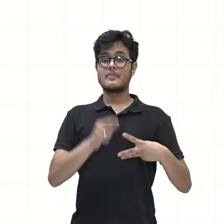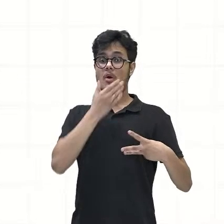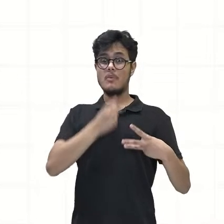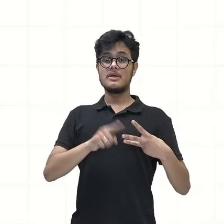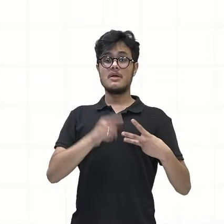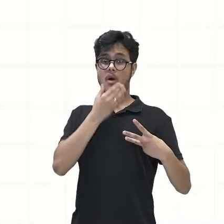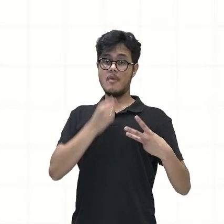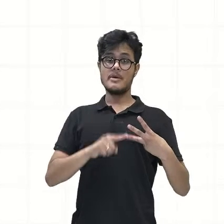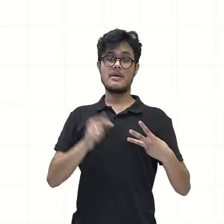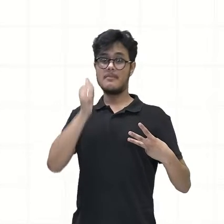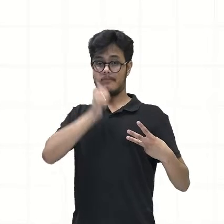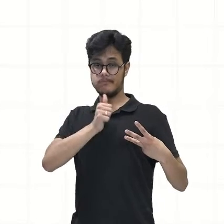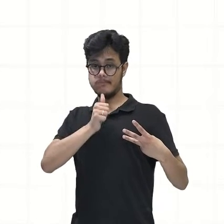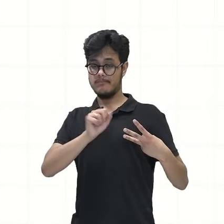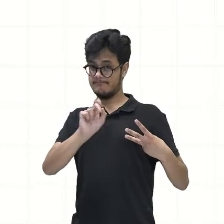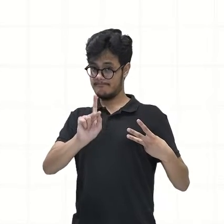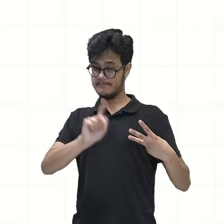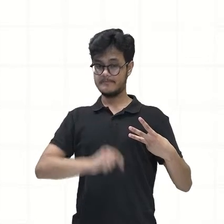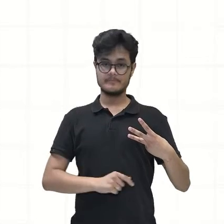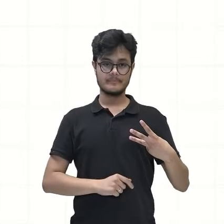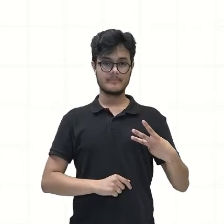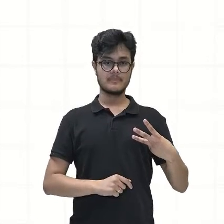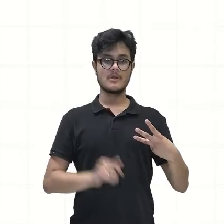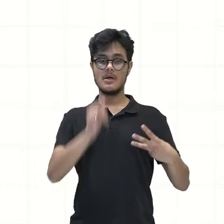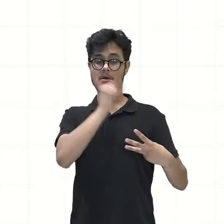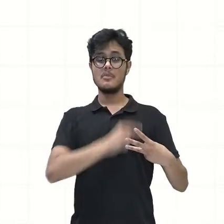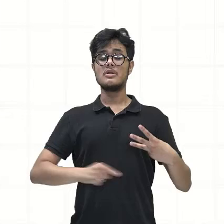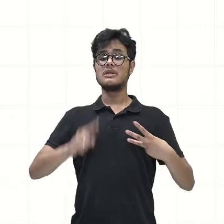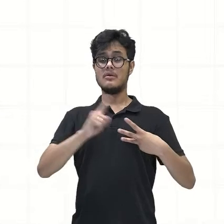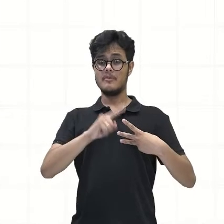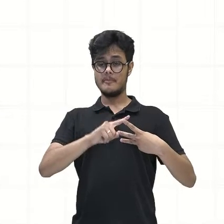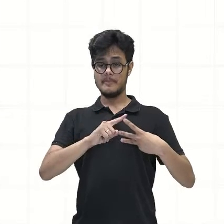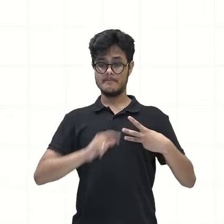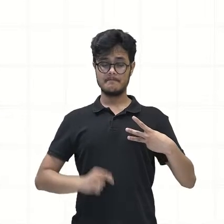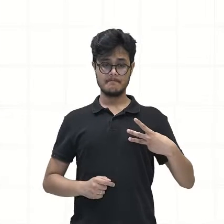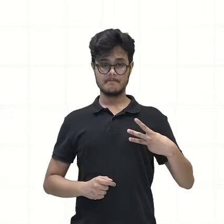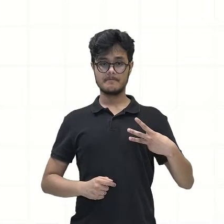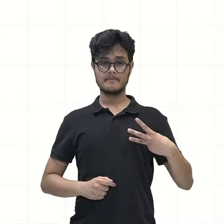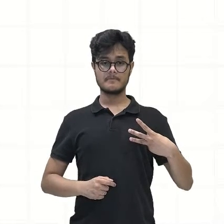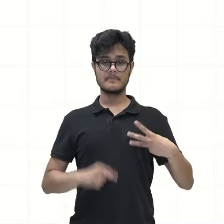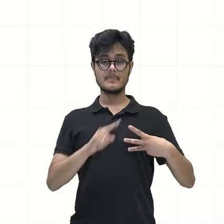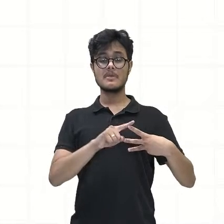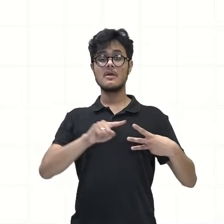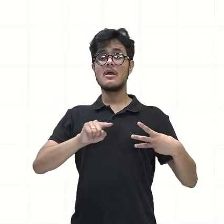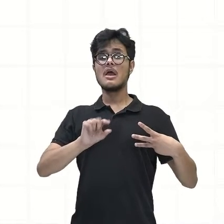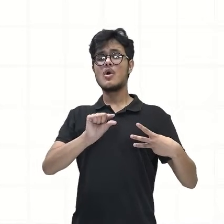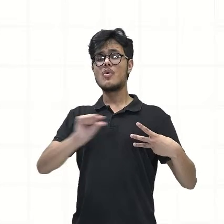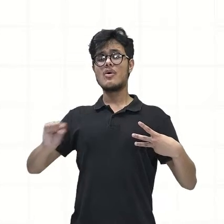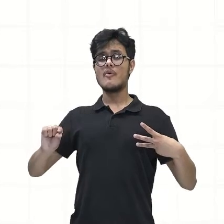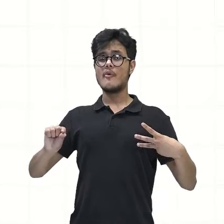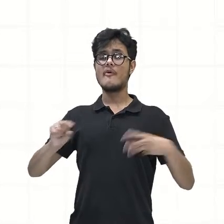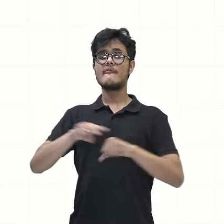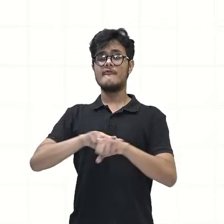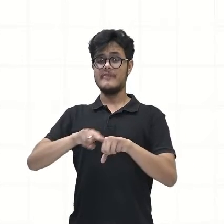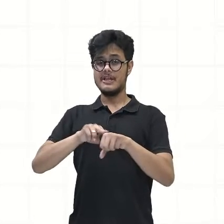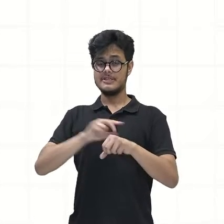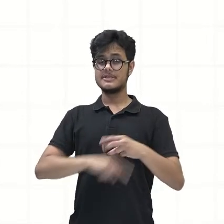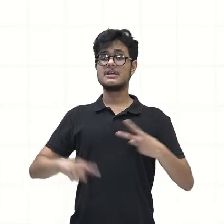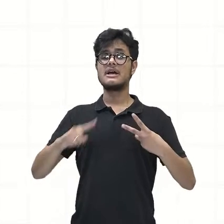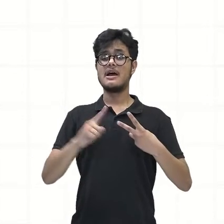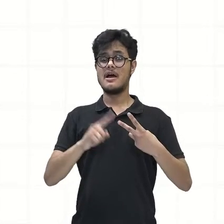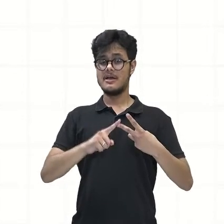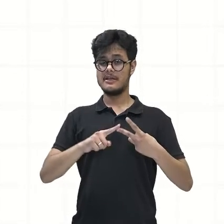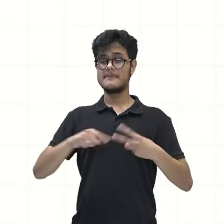está numa linha verde, o Lucas numa linha roxa e a Yara numa linha